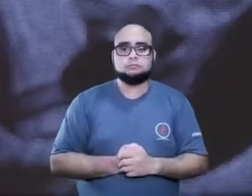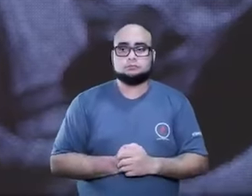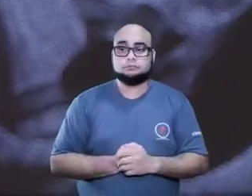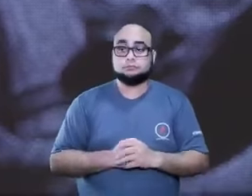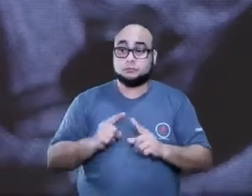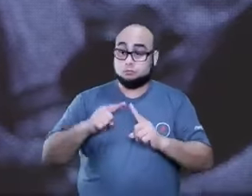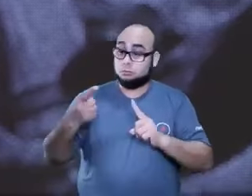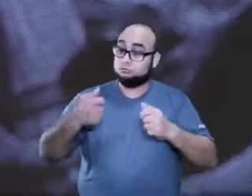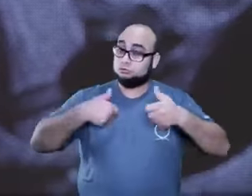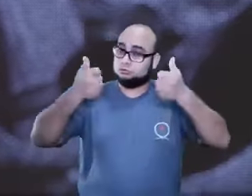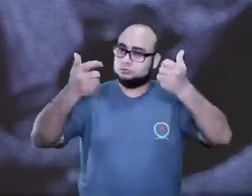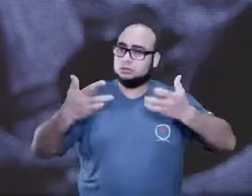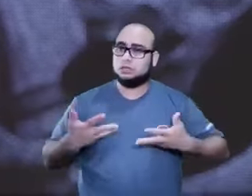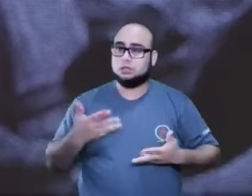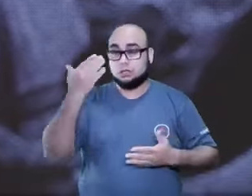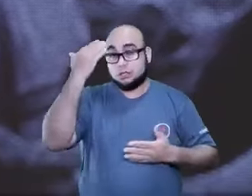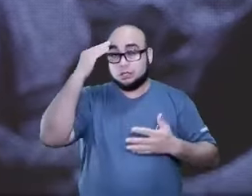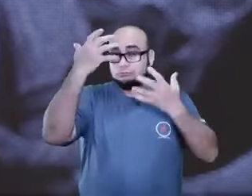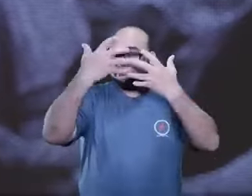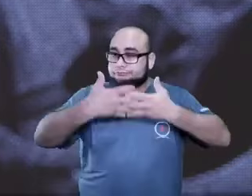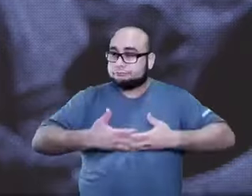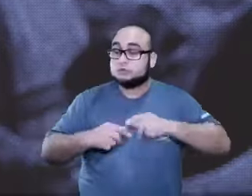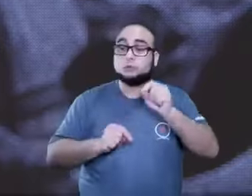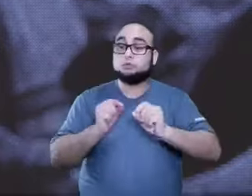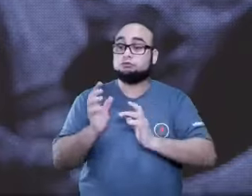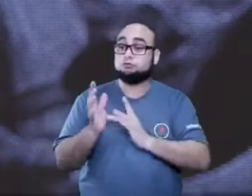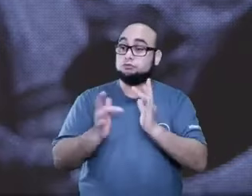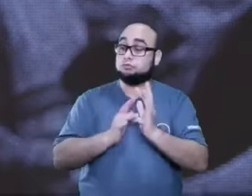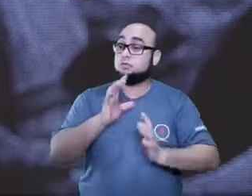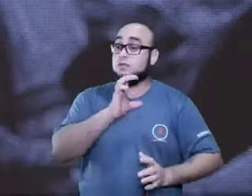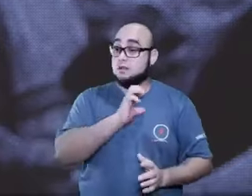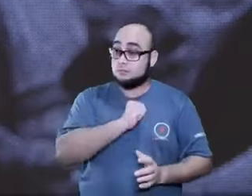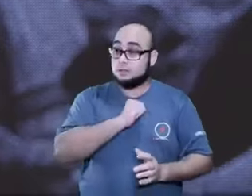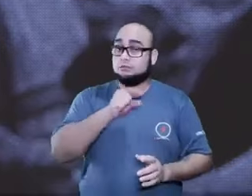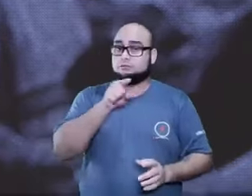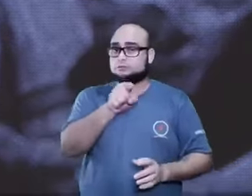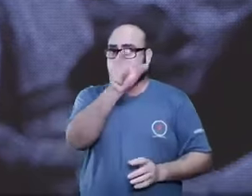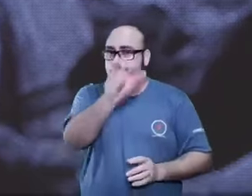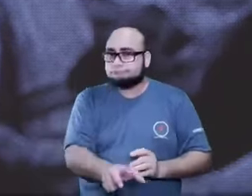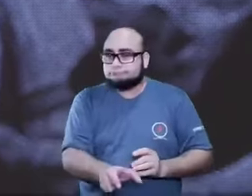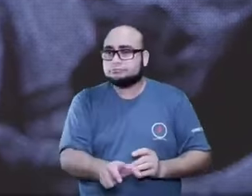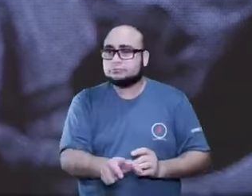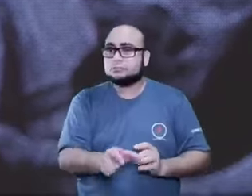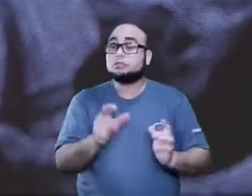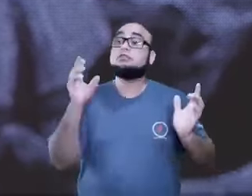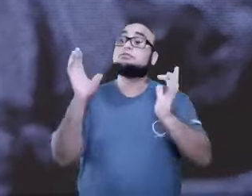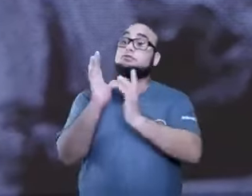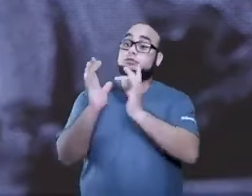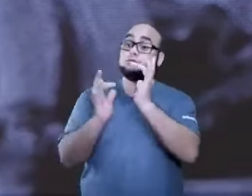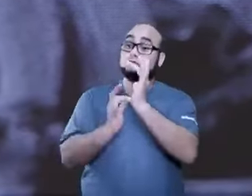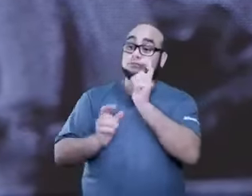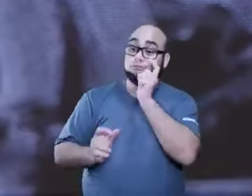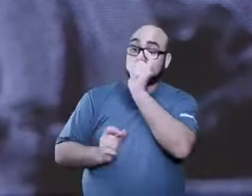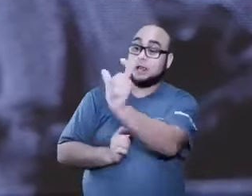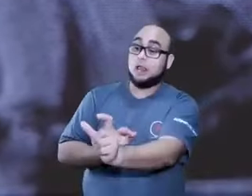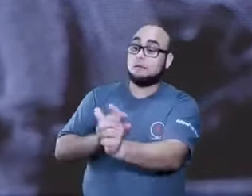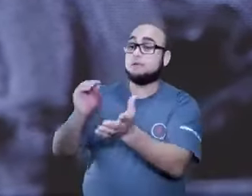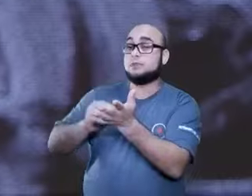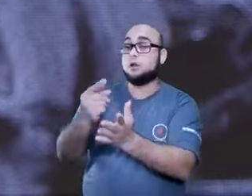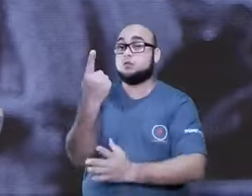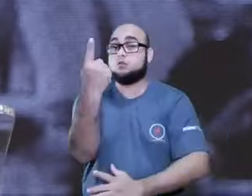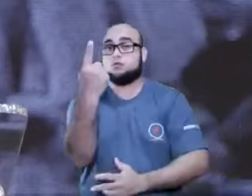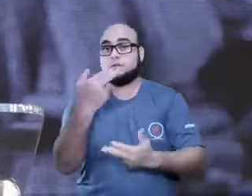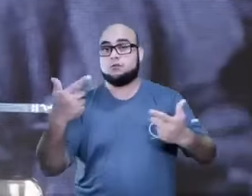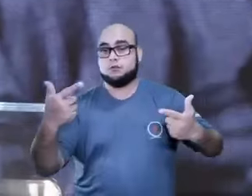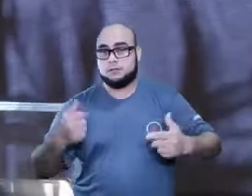entendimento, explicar a vocês por que que Jesus o amou. E lhe disse: falta-te uma coisa. Para